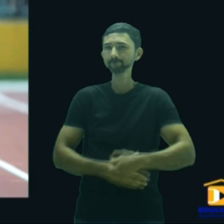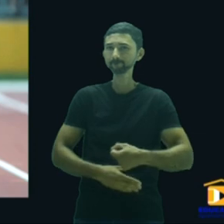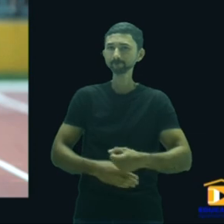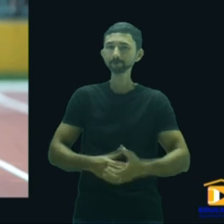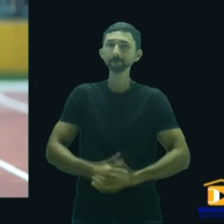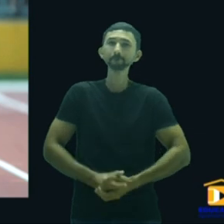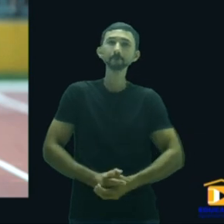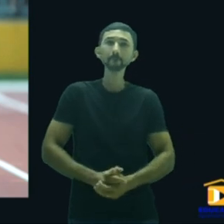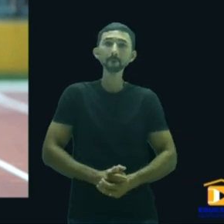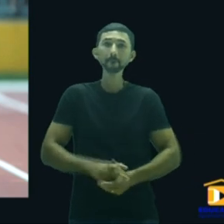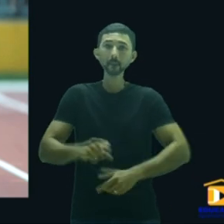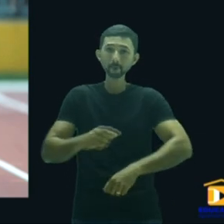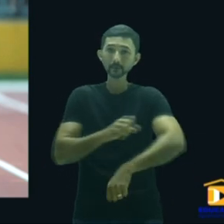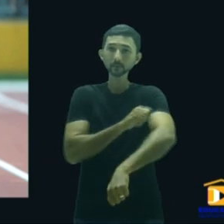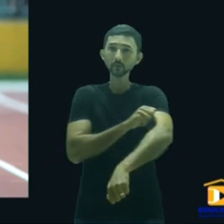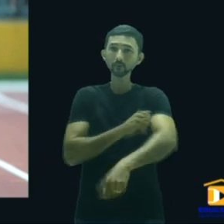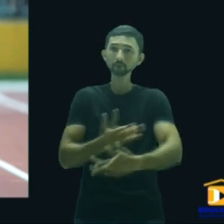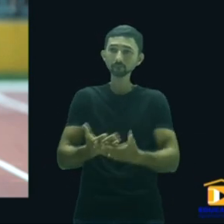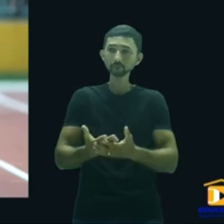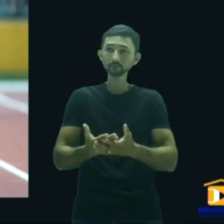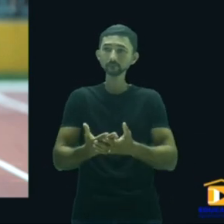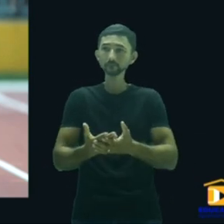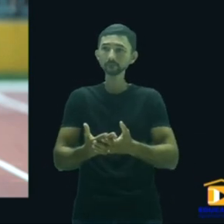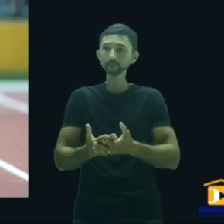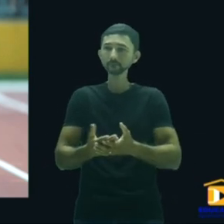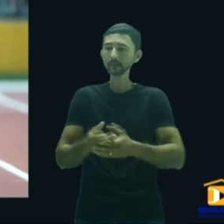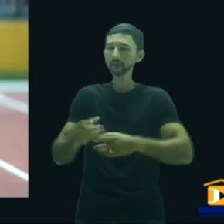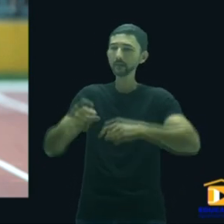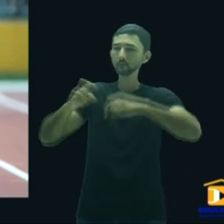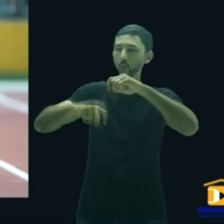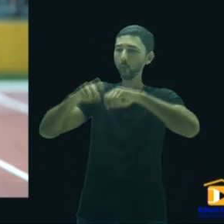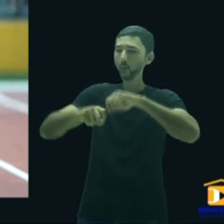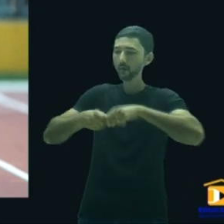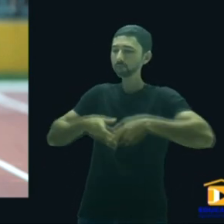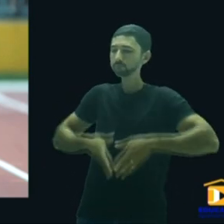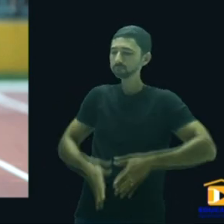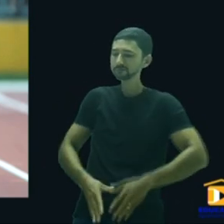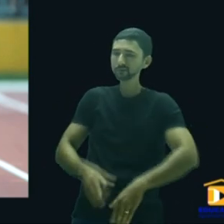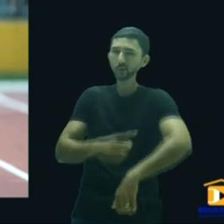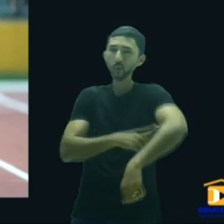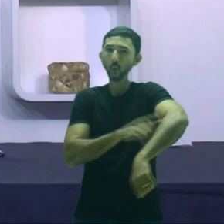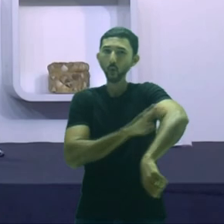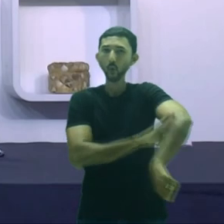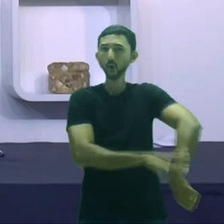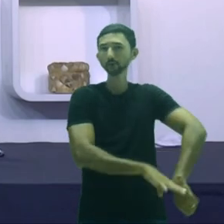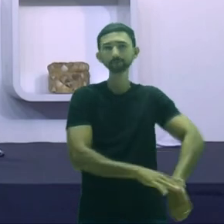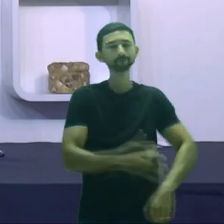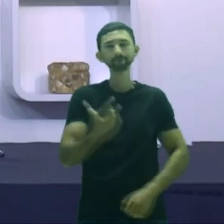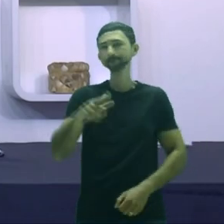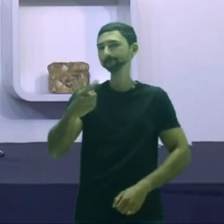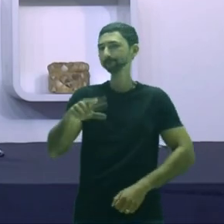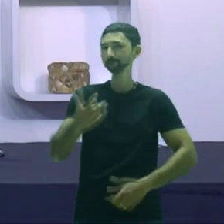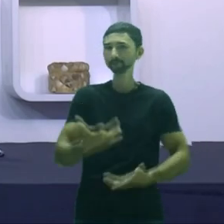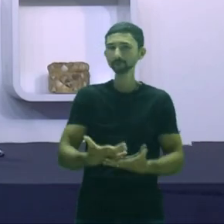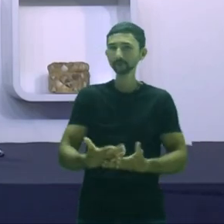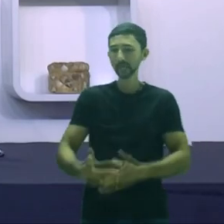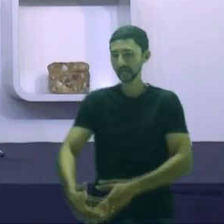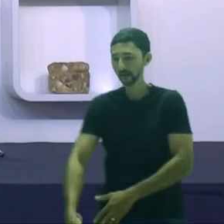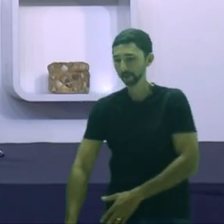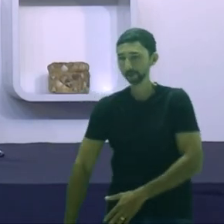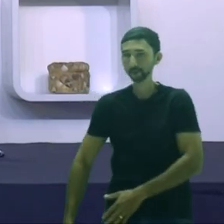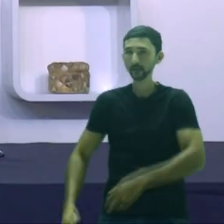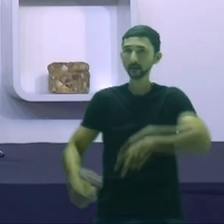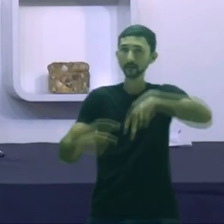essa pessoa, ao se reproduzir, o seu filho vai nascer sem braço? Obviamente que não. Ah, seu filho, não tenho uma perna, o meu filho vai nascer